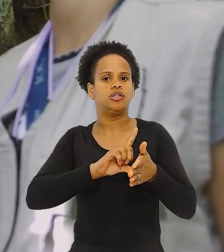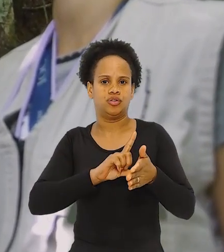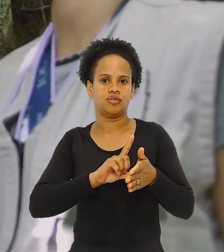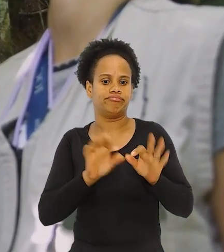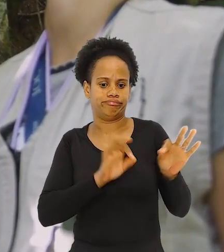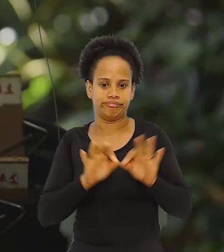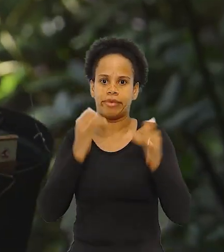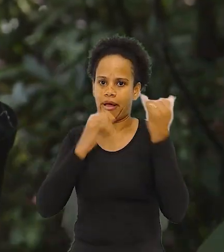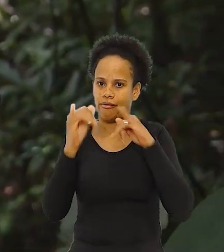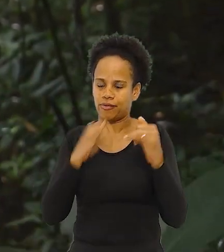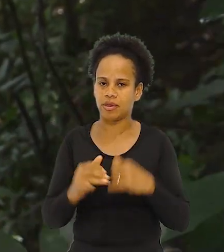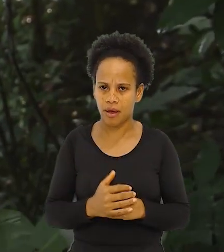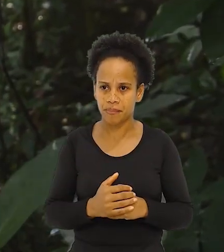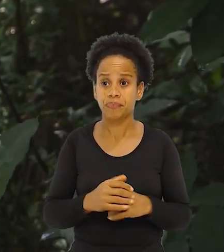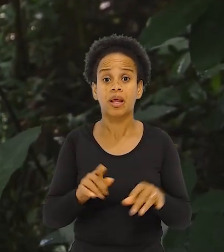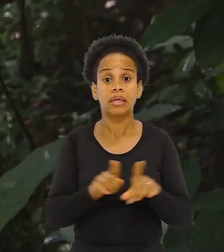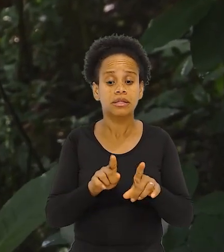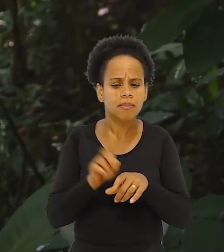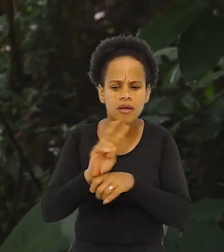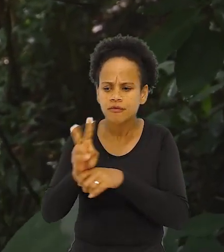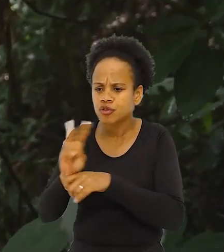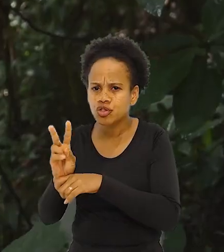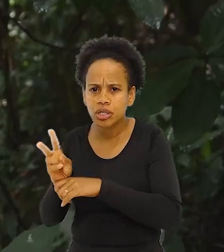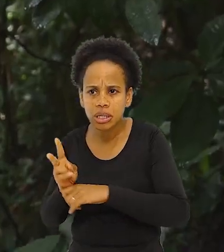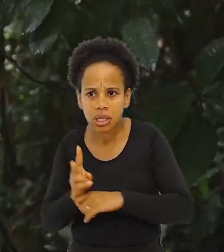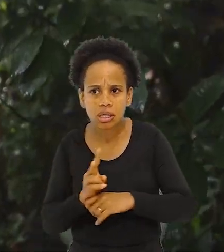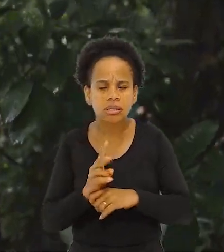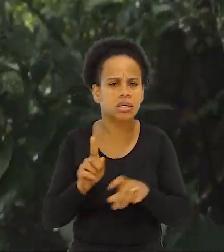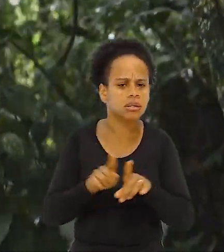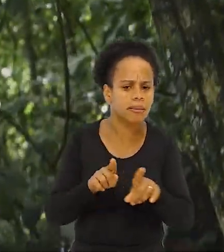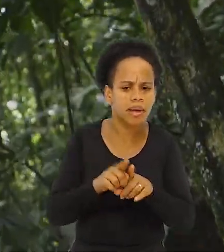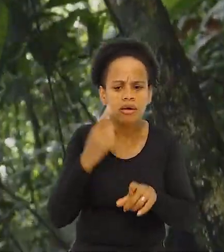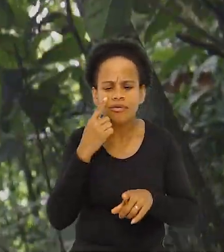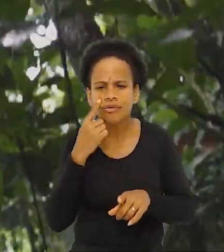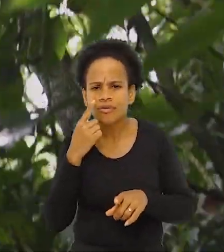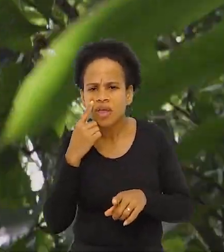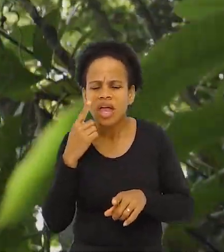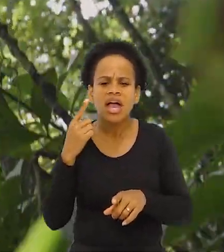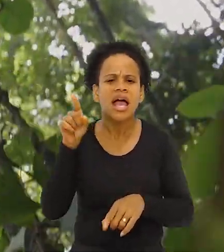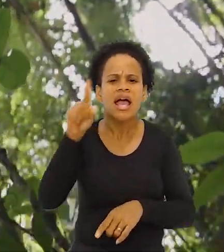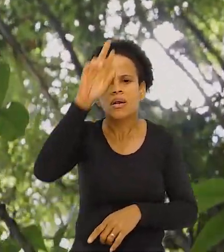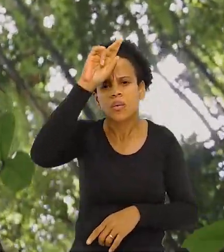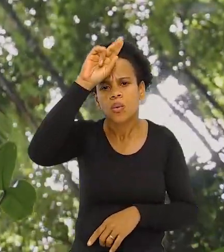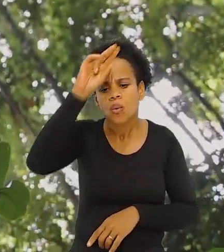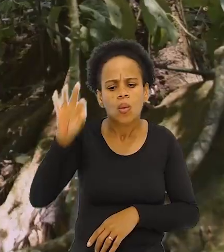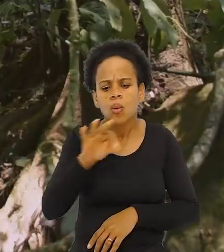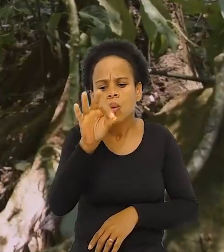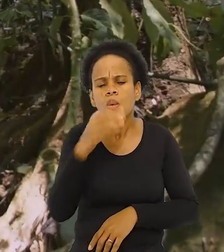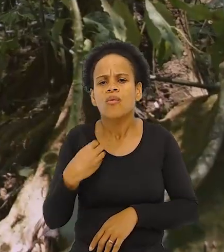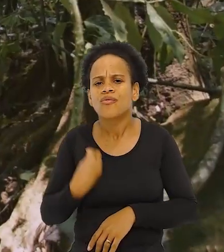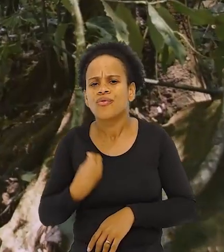epizootias, a vigilância entomológica e a compreensão de como vivem e se comportam